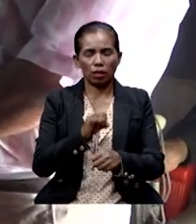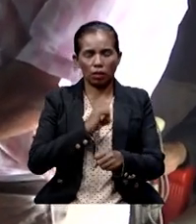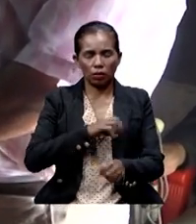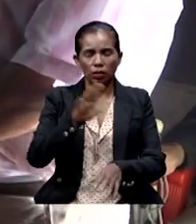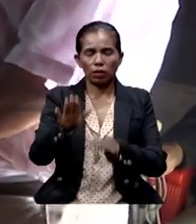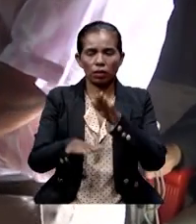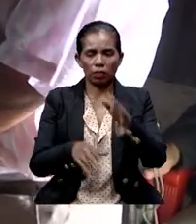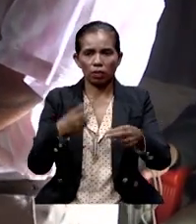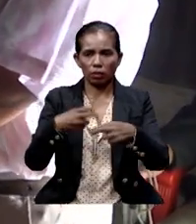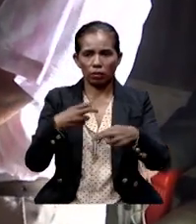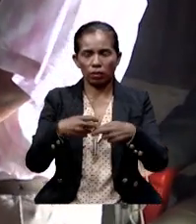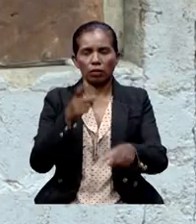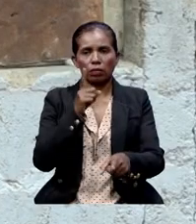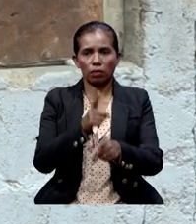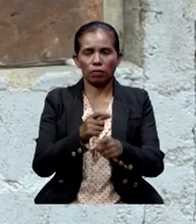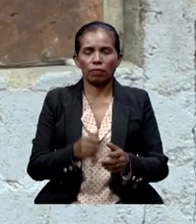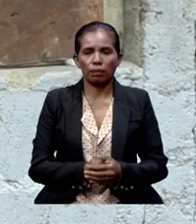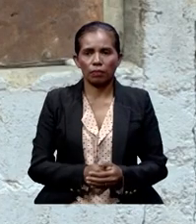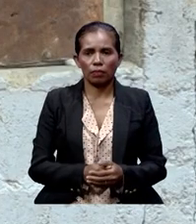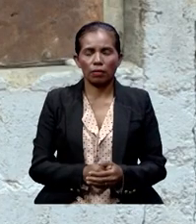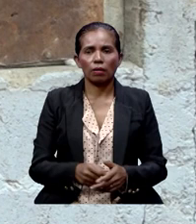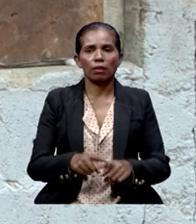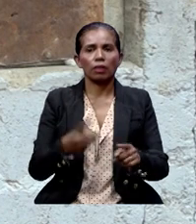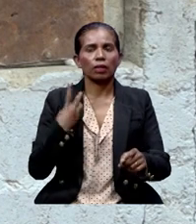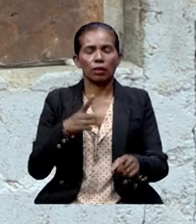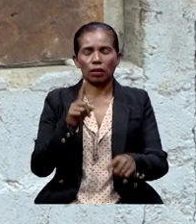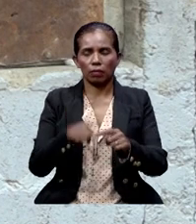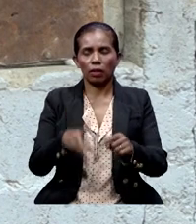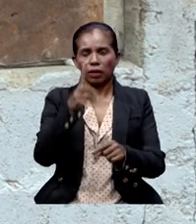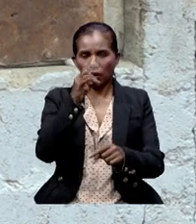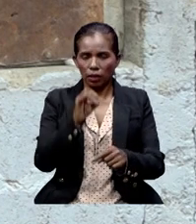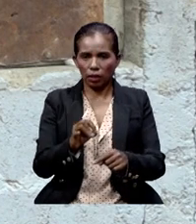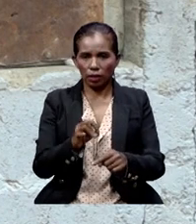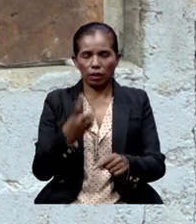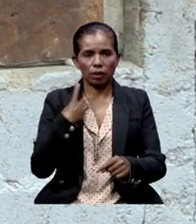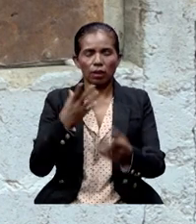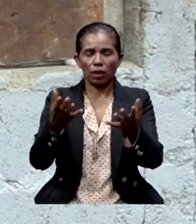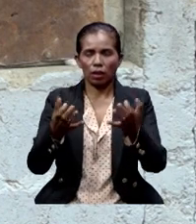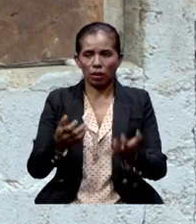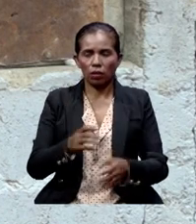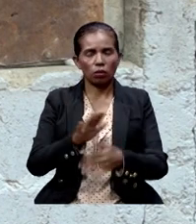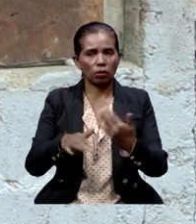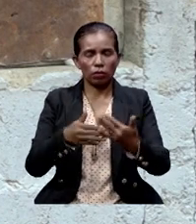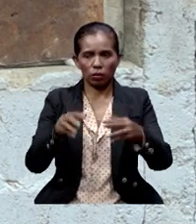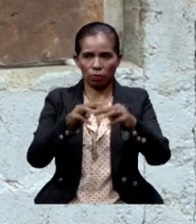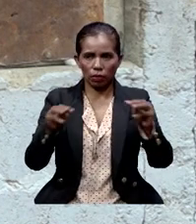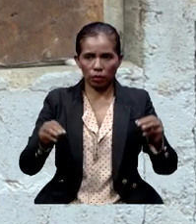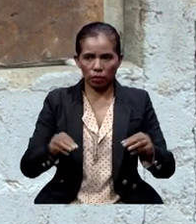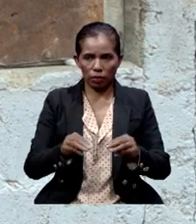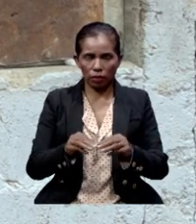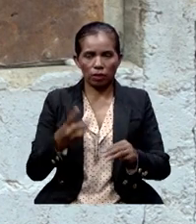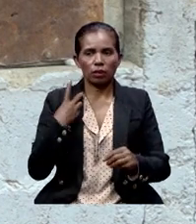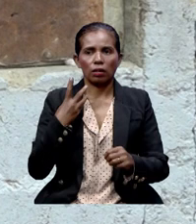mai susar teptebes mas espera katak irane labele he dilaran det ita karak ya todos municipio nebe